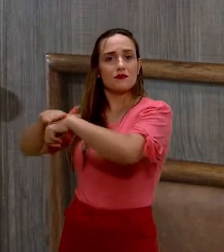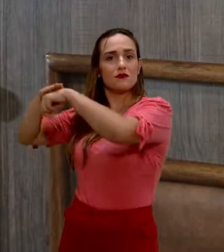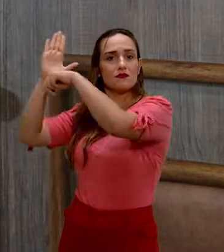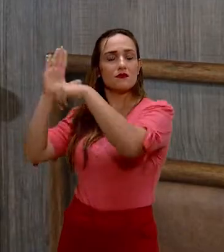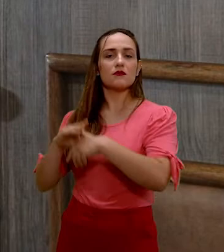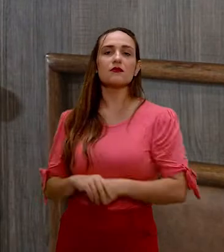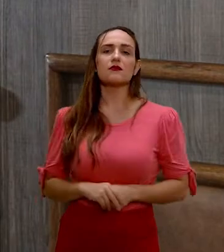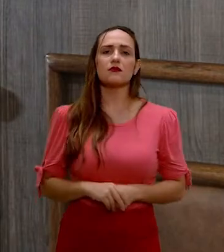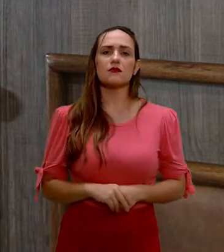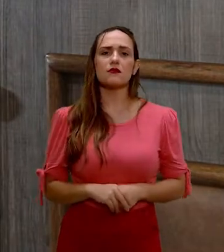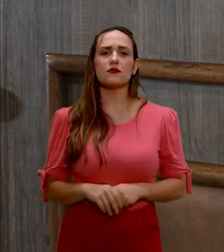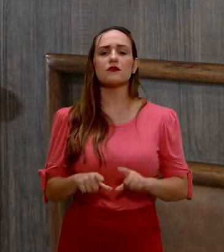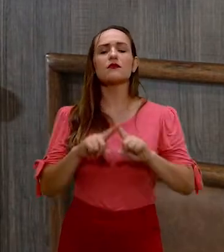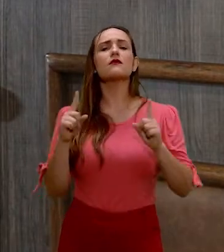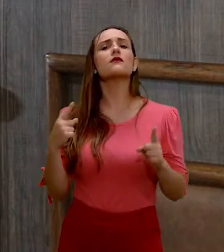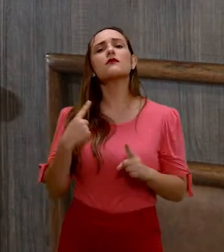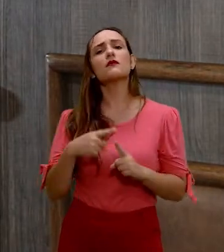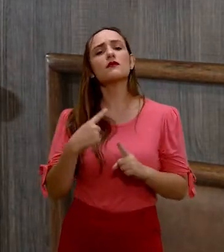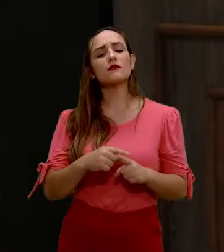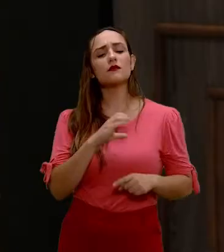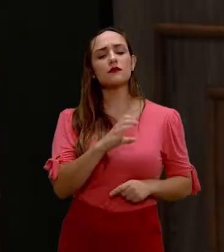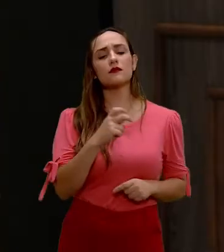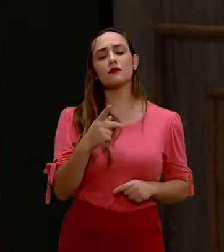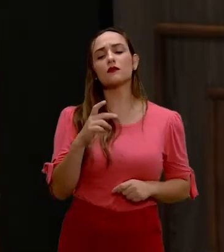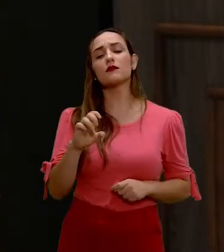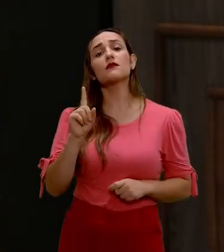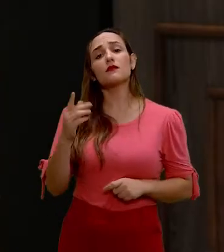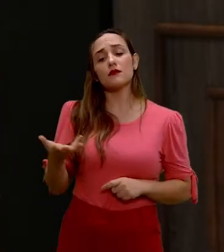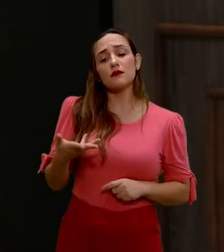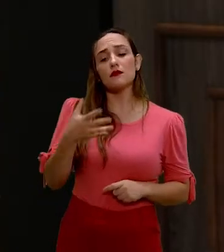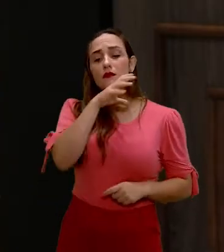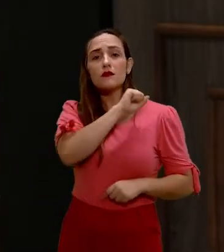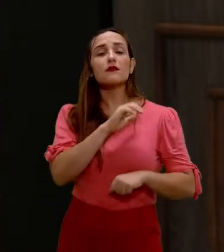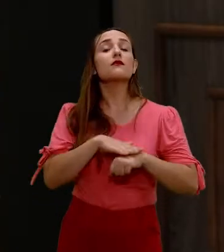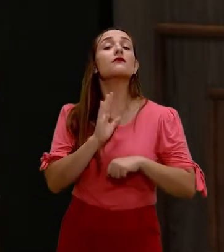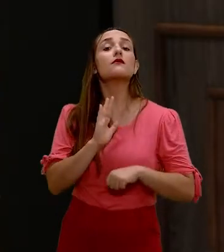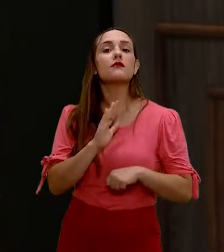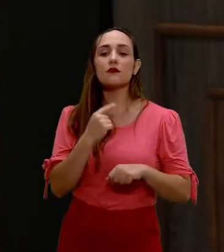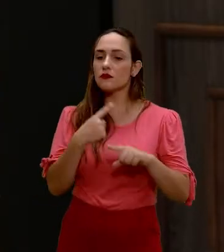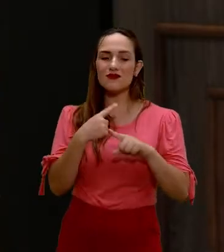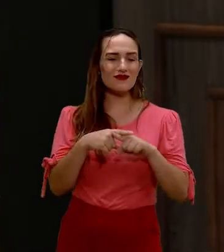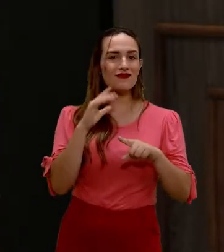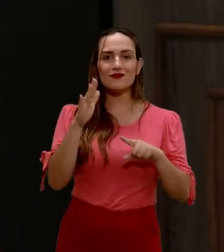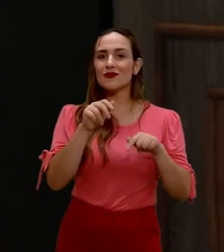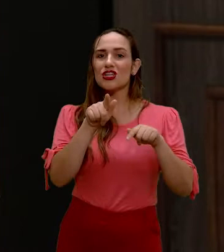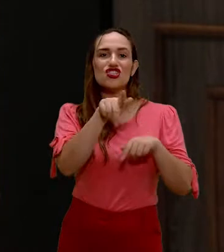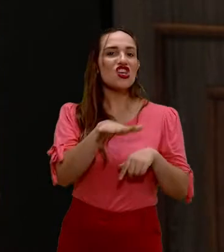E por que a entrega da CPE é mais rápida, doutor? Por causa da padronização.